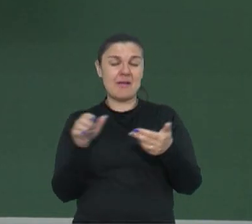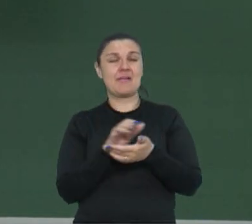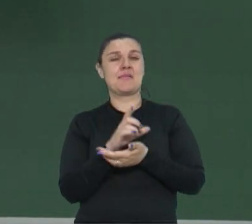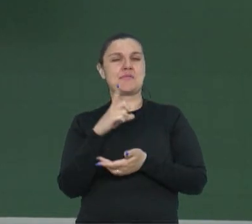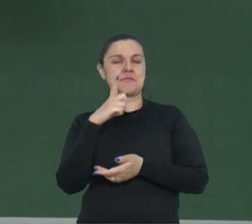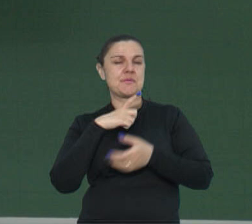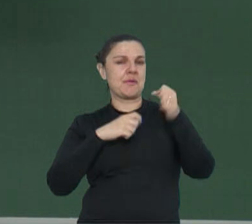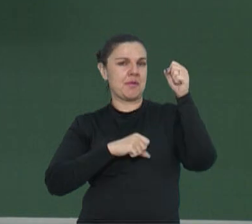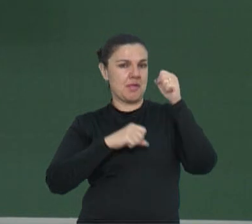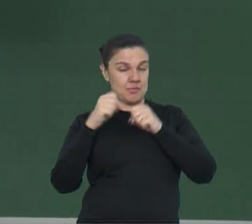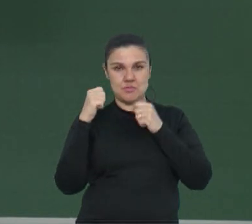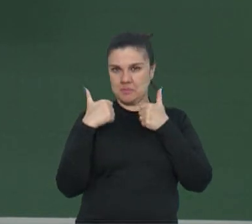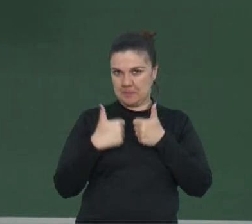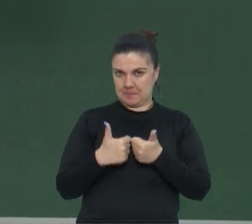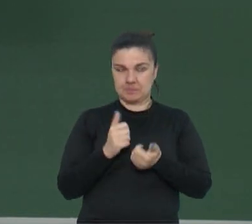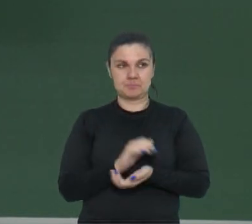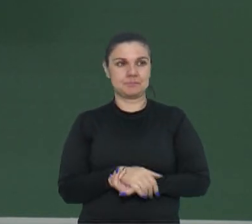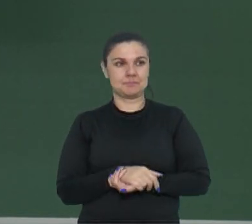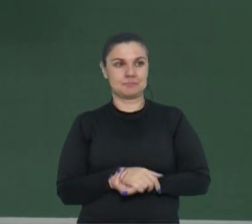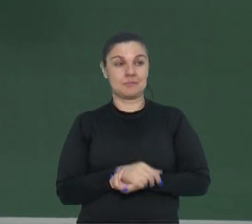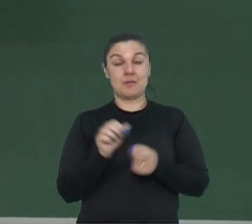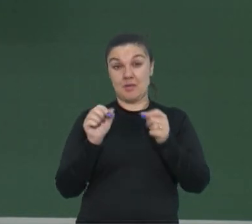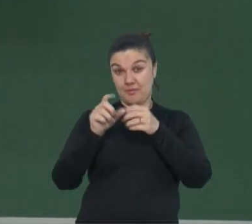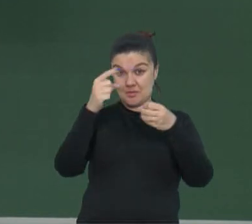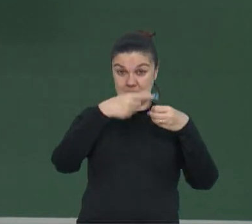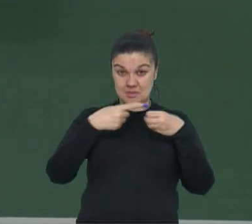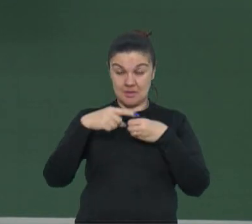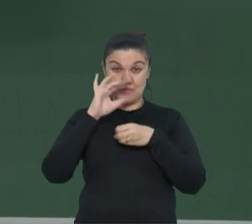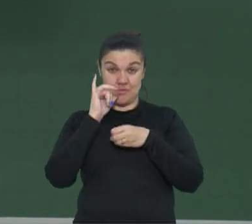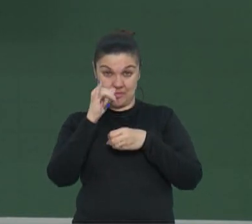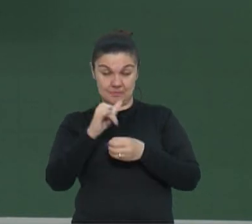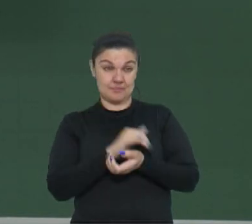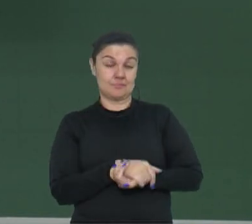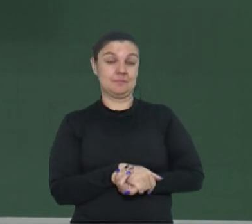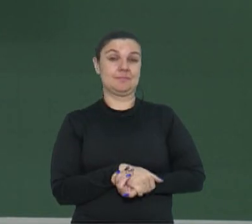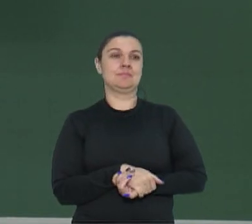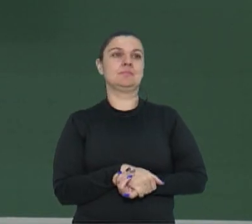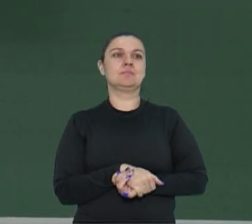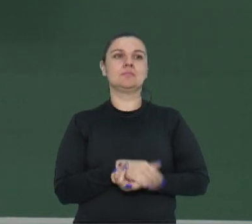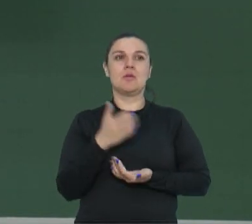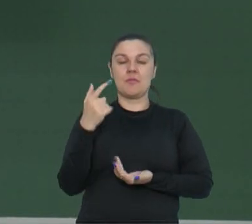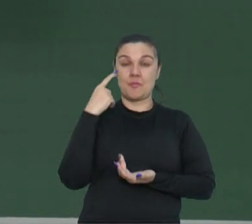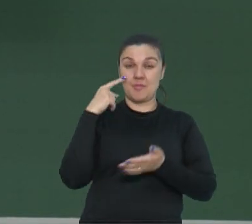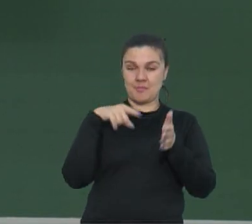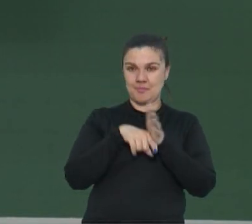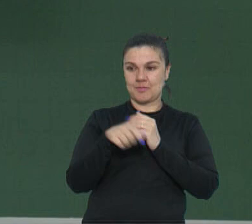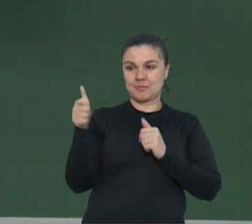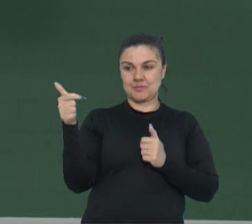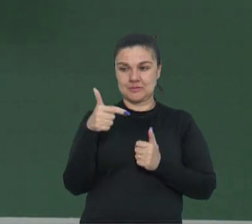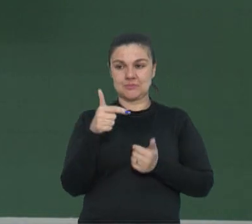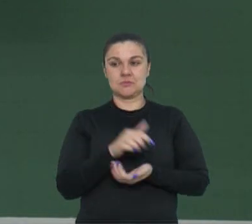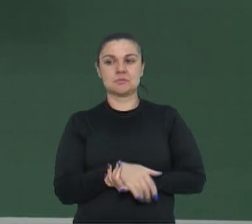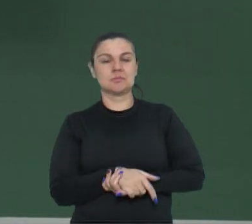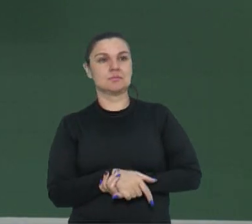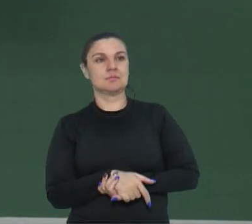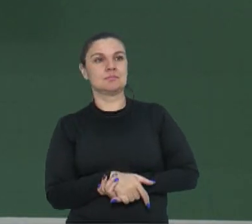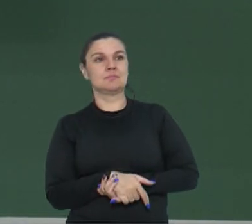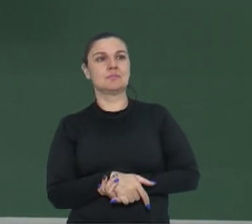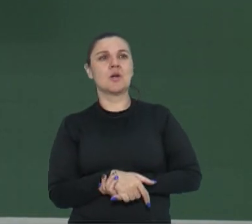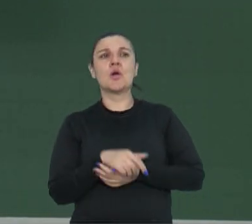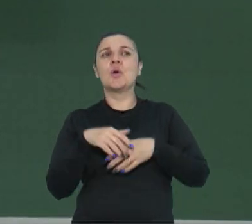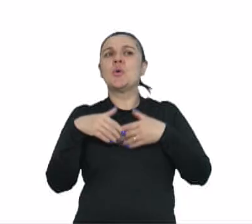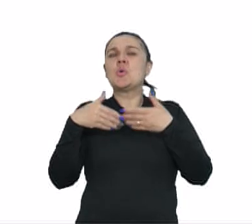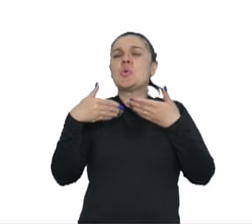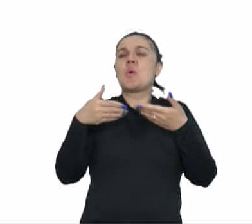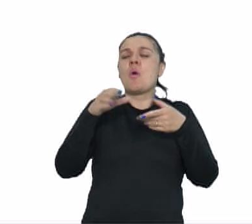da indústria cimentícia, que é o que é feito nessas cidades que eu comentei para vocês. Vamos seguir em frente. Olá! Quais